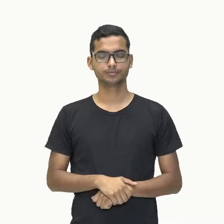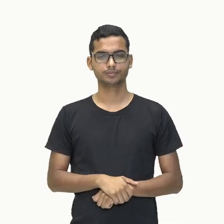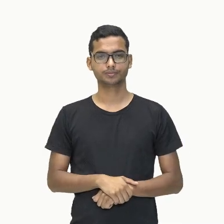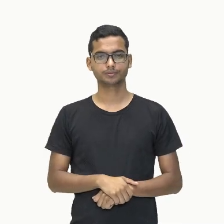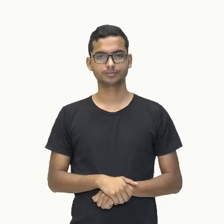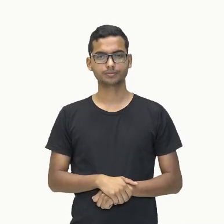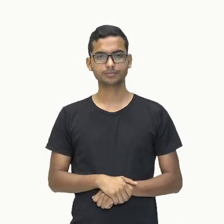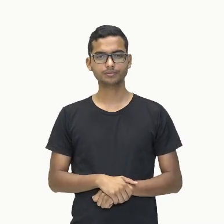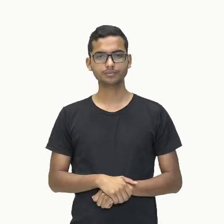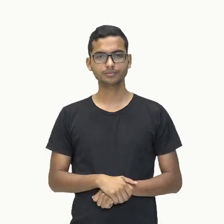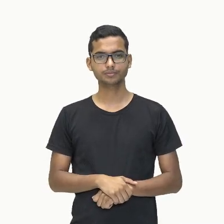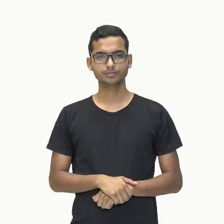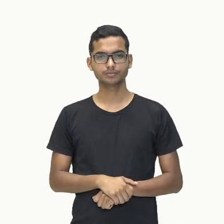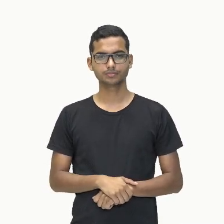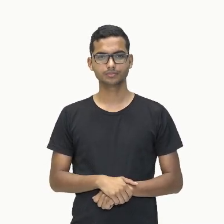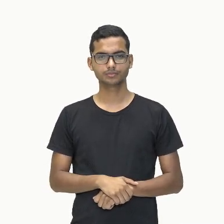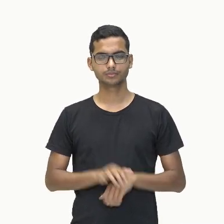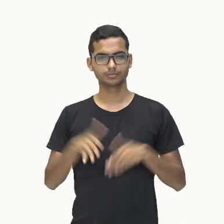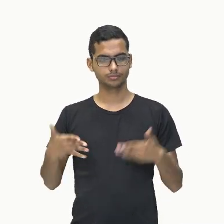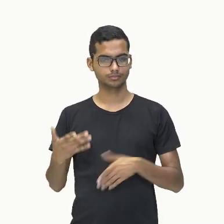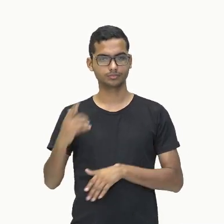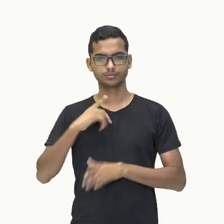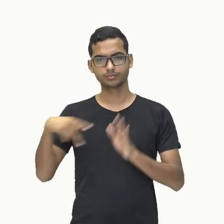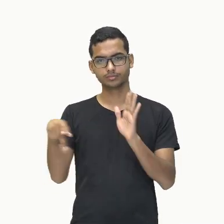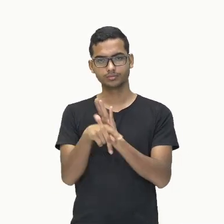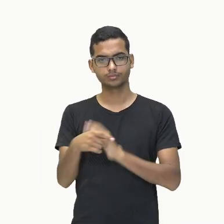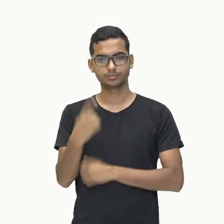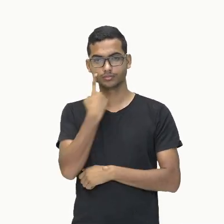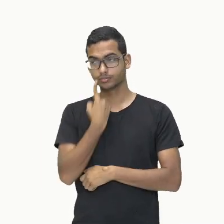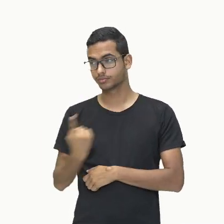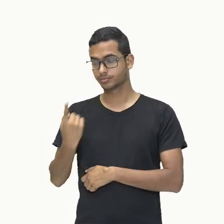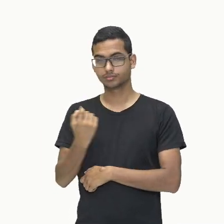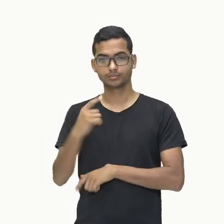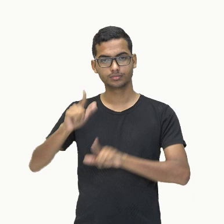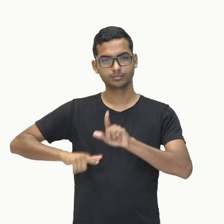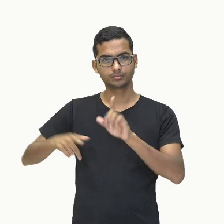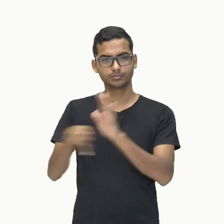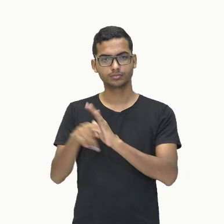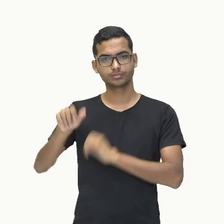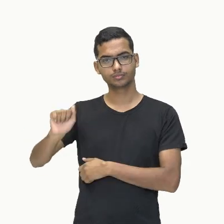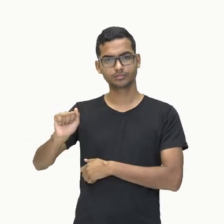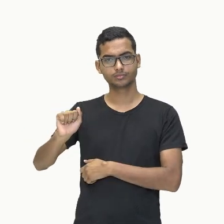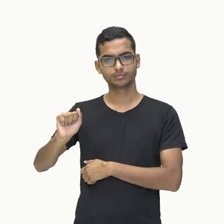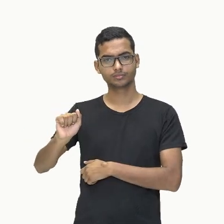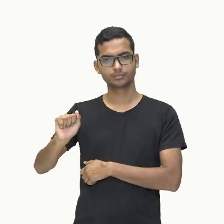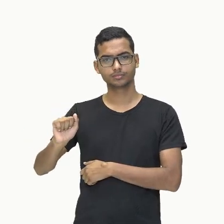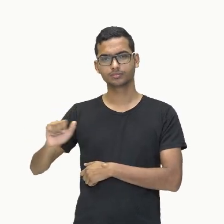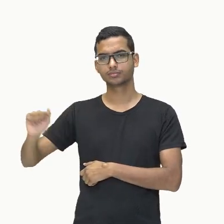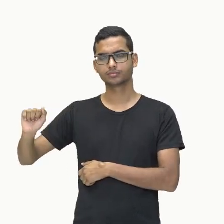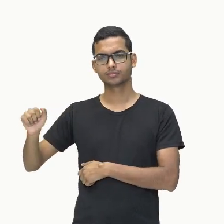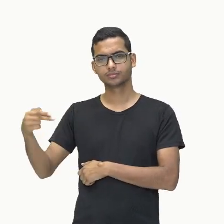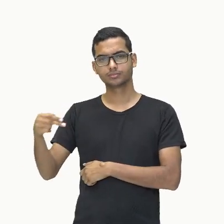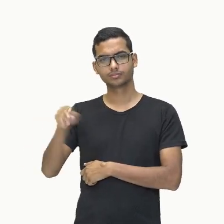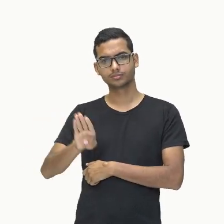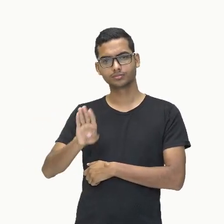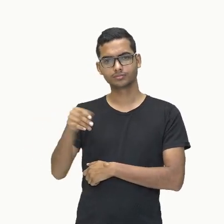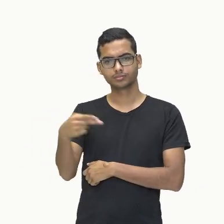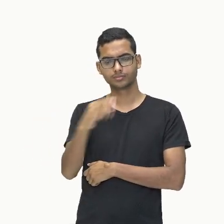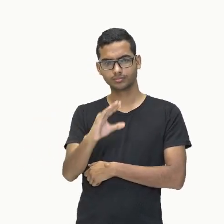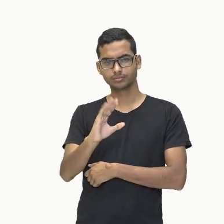quem vai ser o coeficiente A, quem vai ser o coeficiente B e quem é que vai ser o coeficiente C, nesse caso